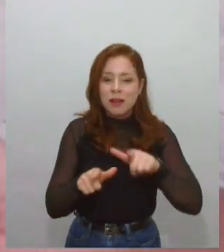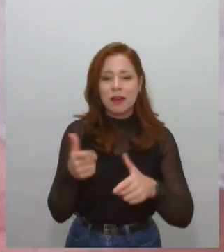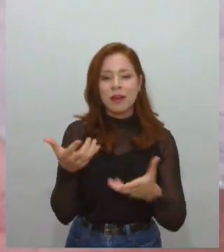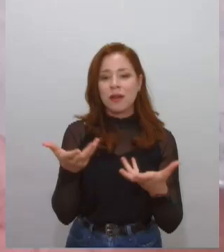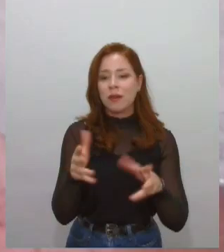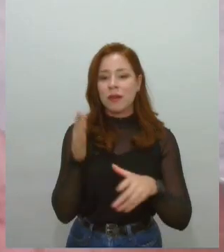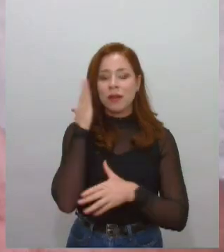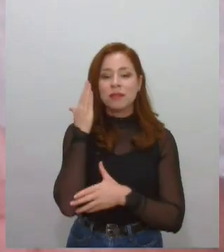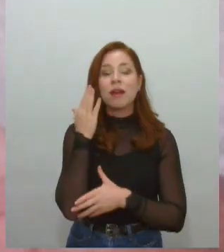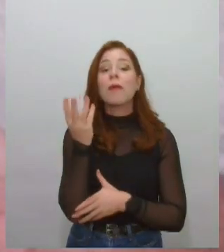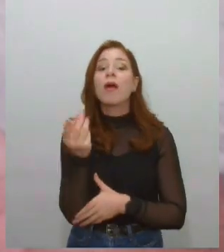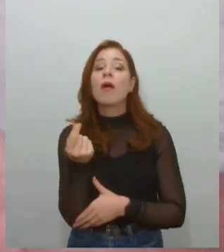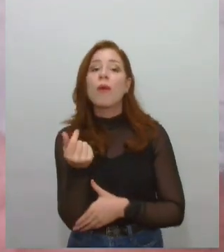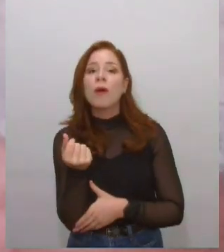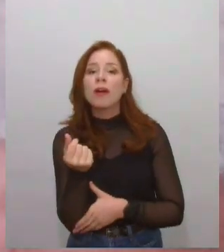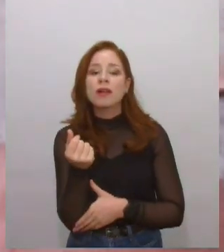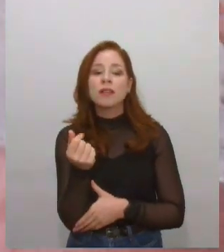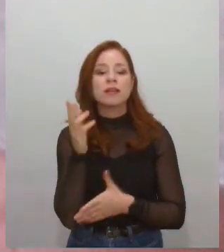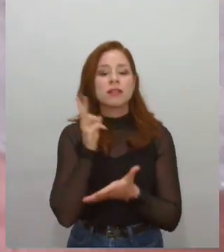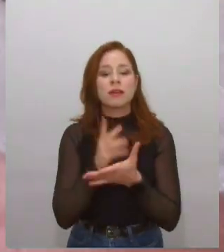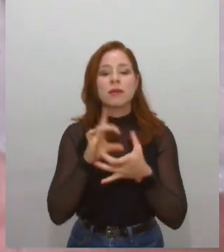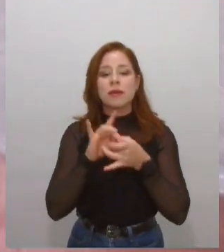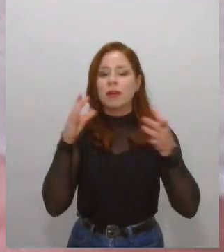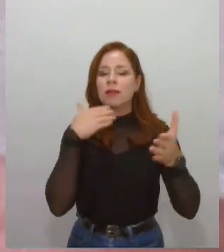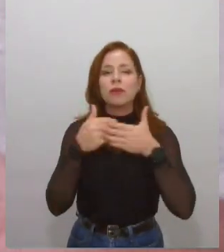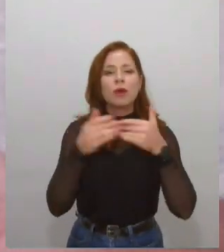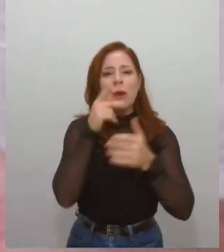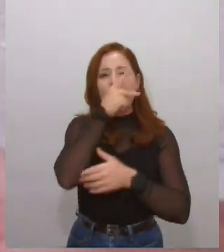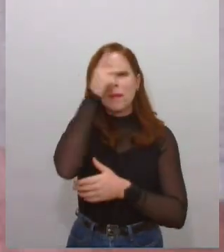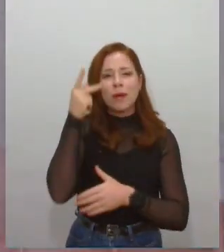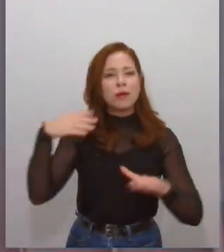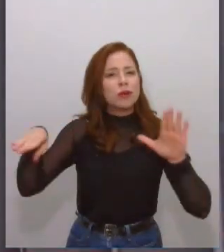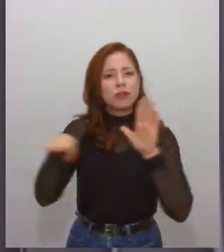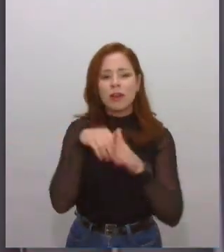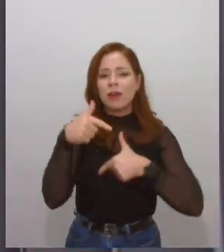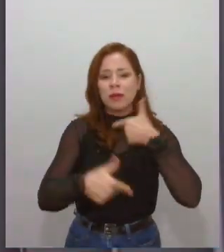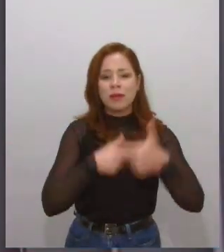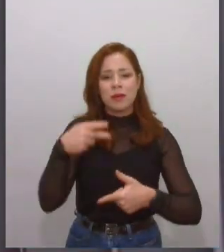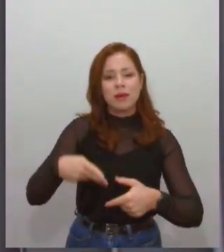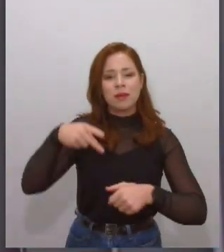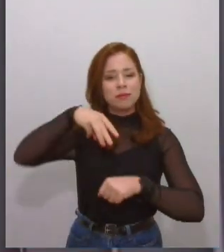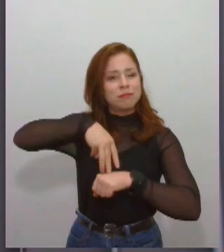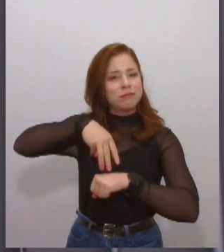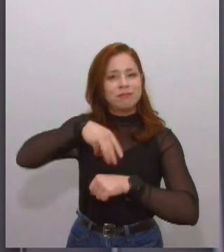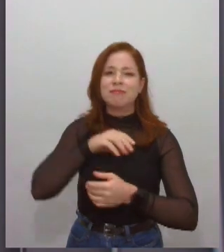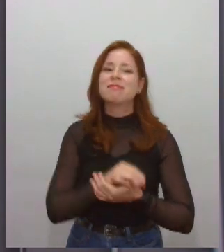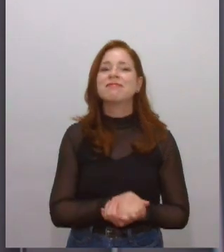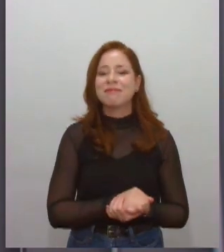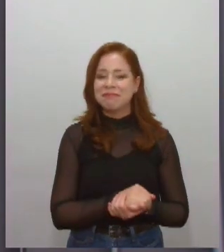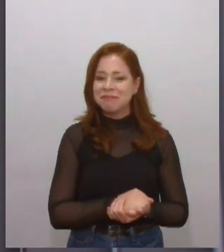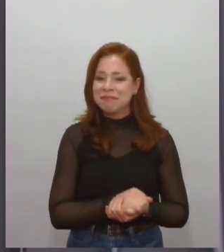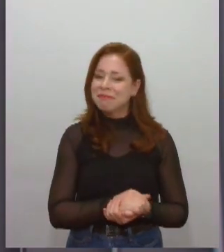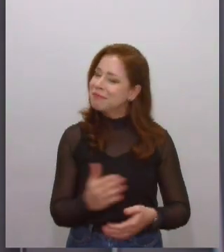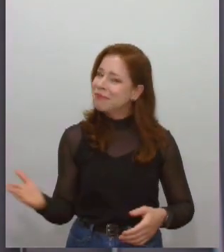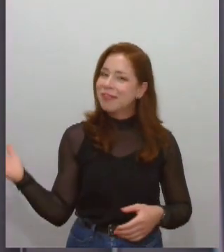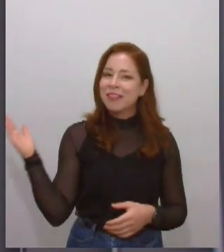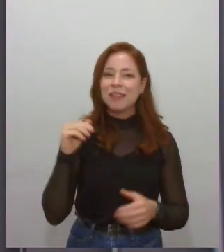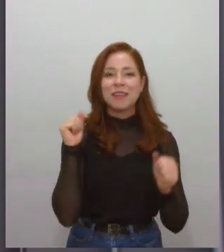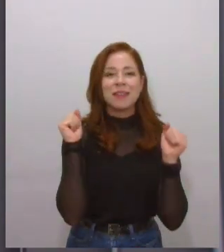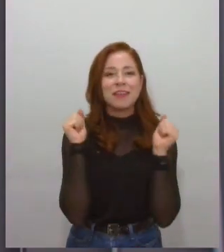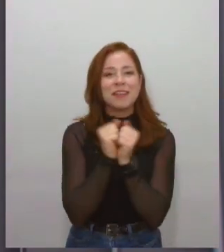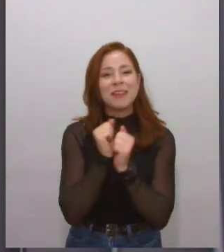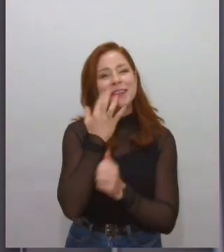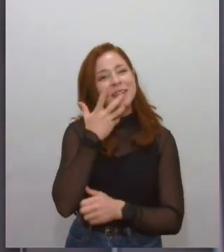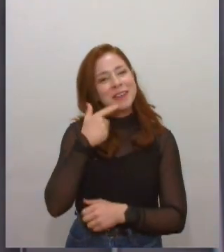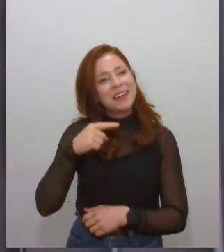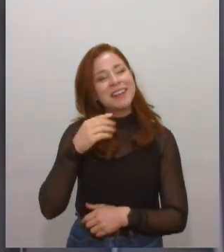dá espaço a todos os ambulantes que chegam, não só daqui que trabalha na orla. Vamos levar a garotada para a vila, viu, gente? Muito